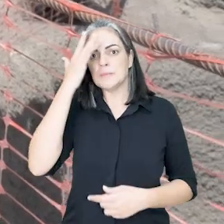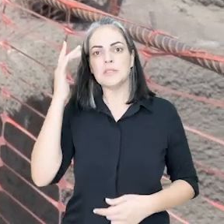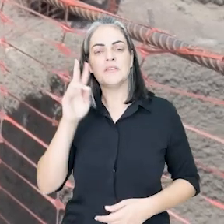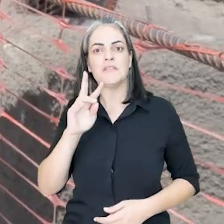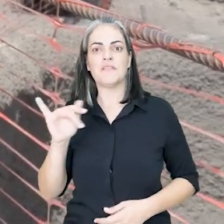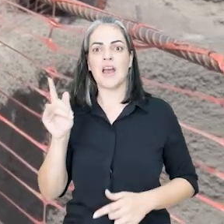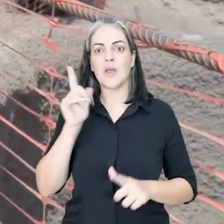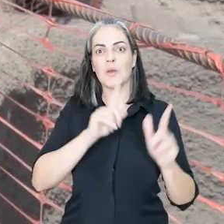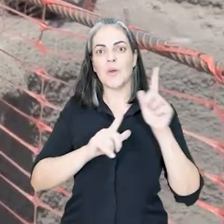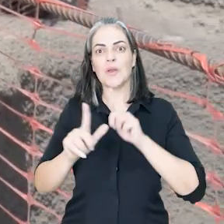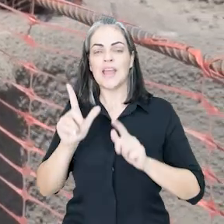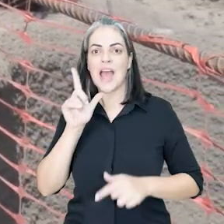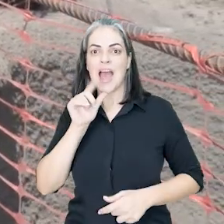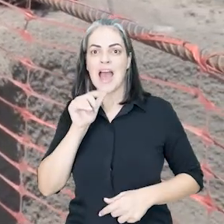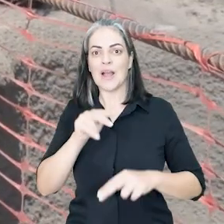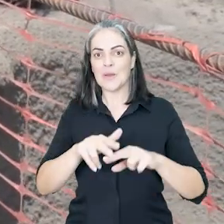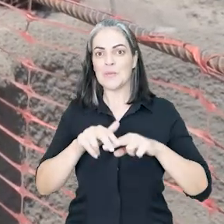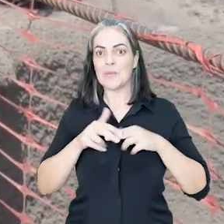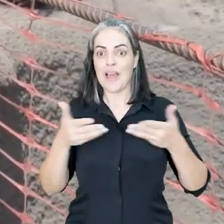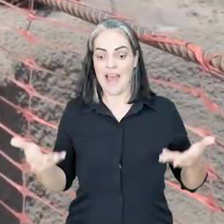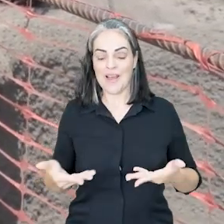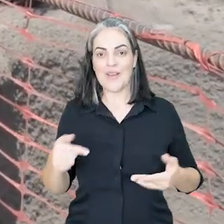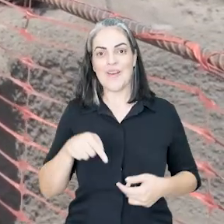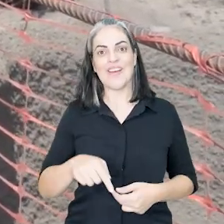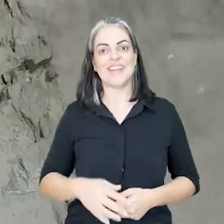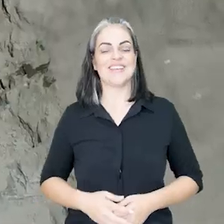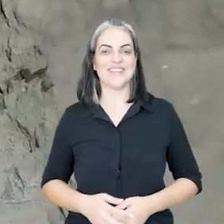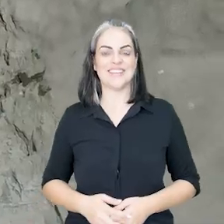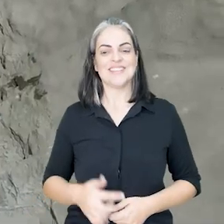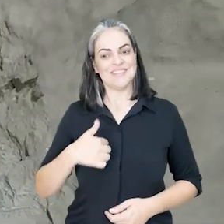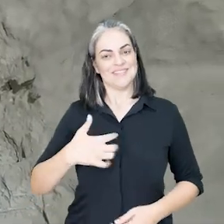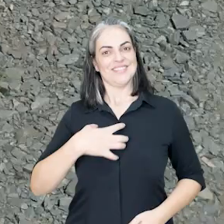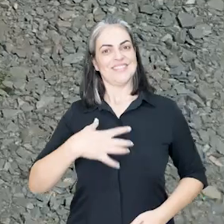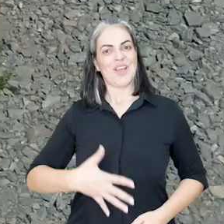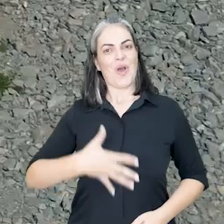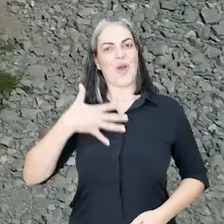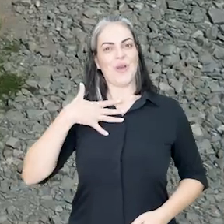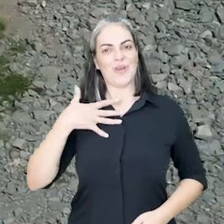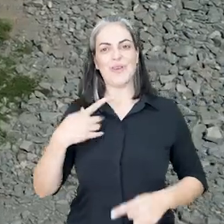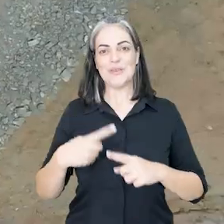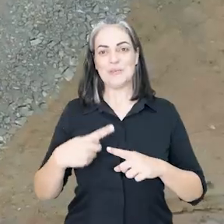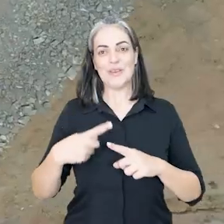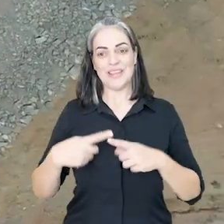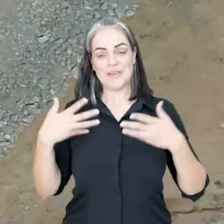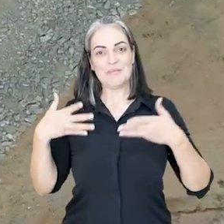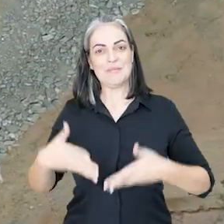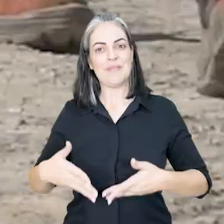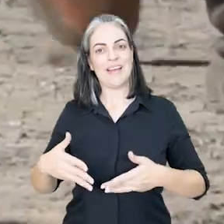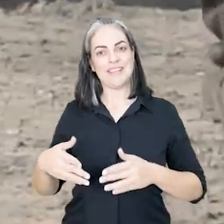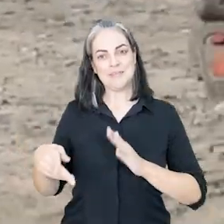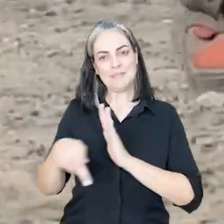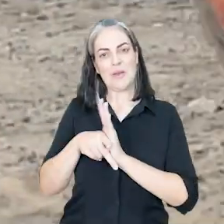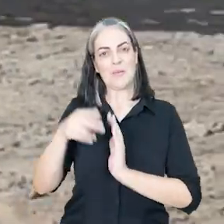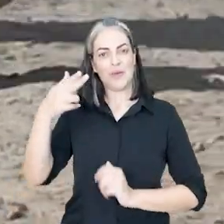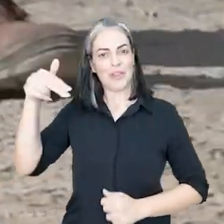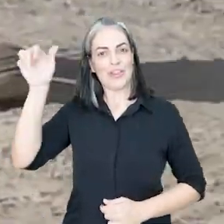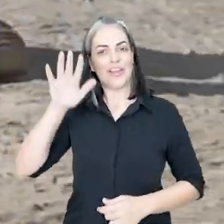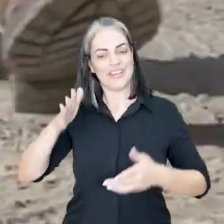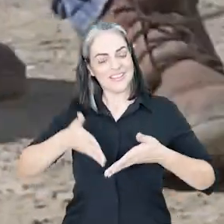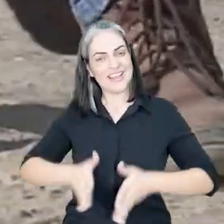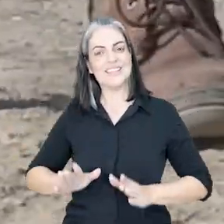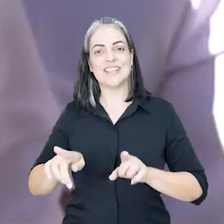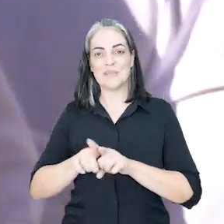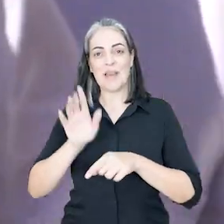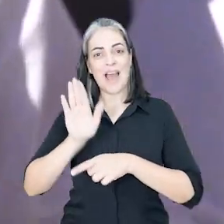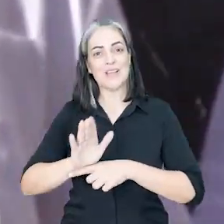de pessoas que vai se prevalecer dessa água, né? Me sinto orgulhoso, né? Além de eu ser nordestino,